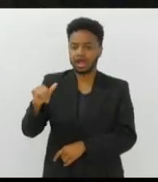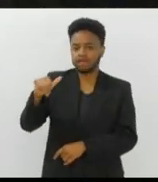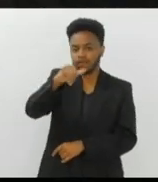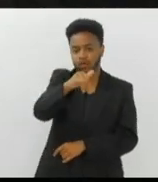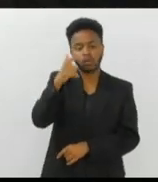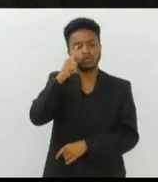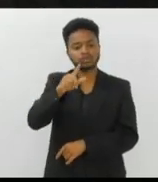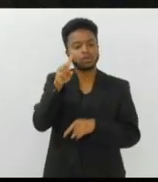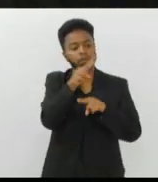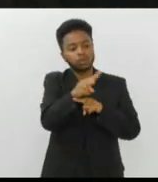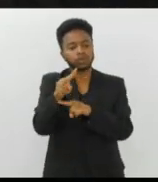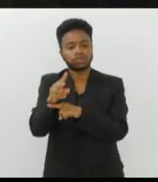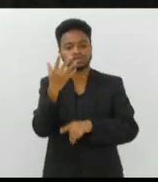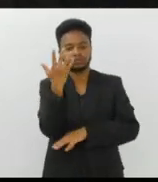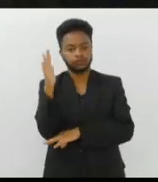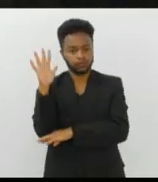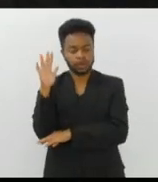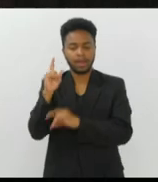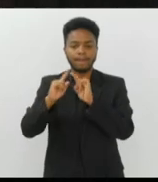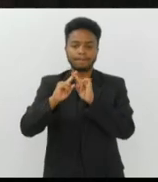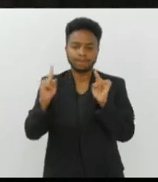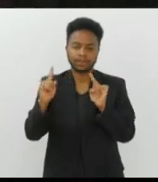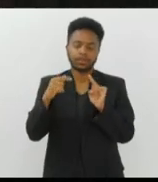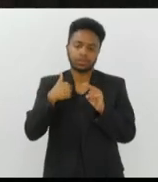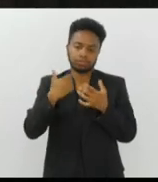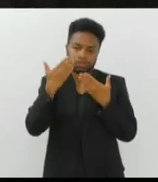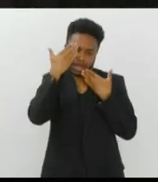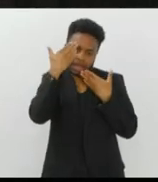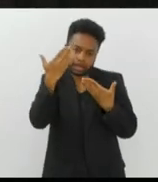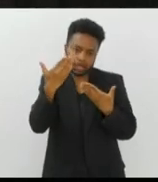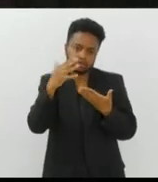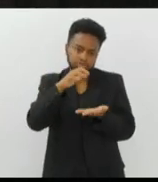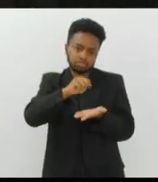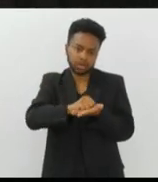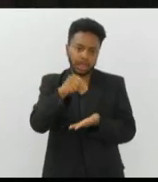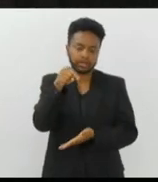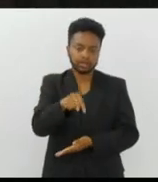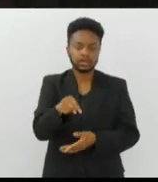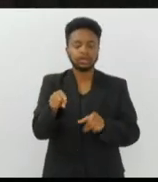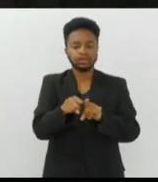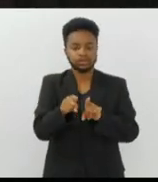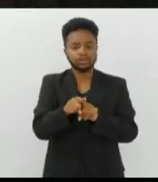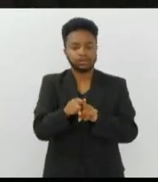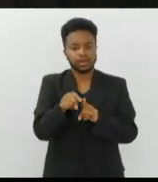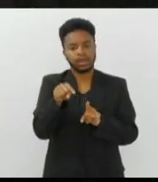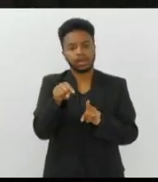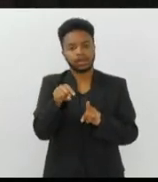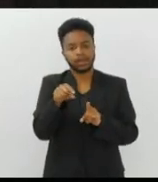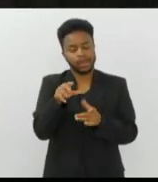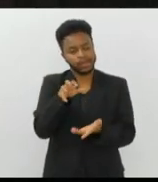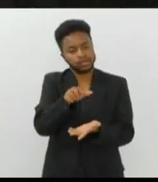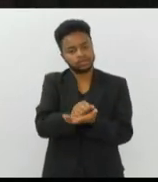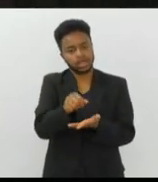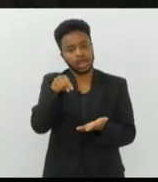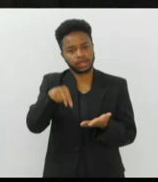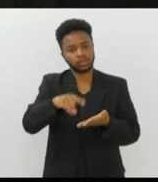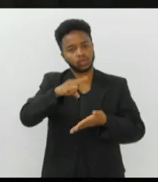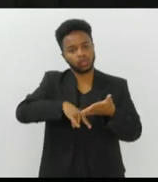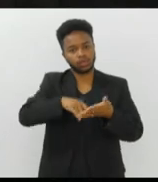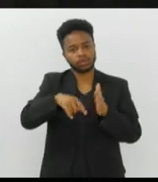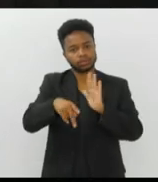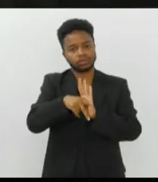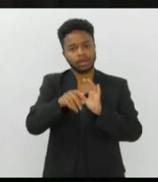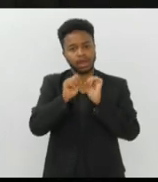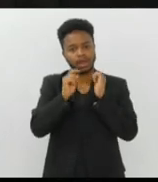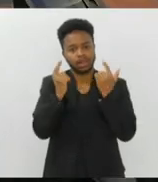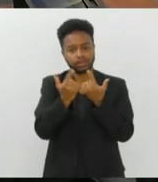preservar o núcleo da mata. Então fica aí os meus registros, aqui que fiquem aí nos anais do Parlamento Fluminense.